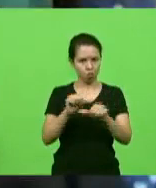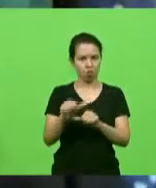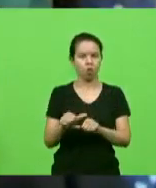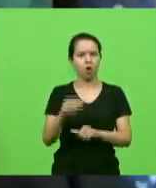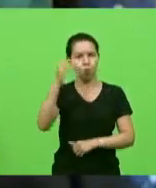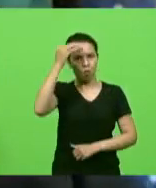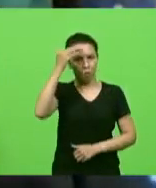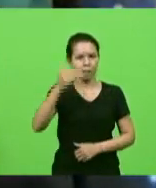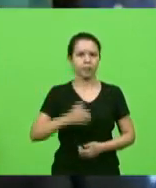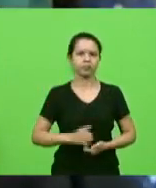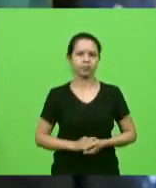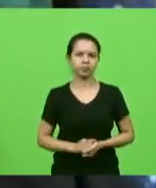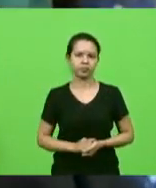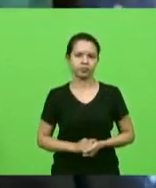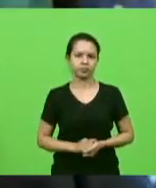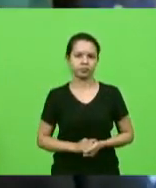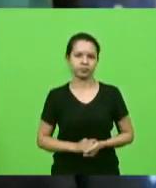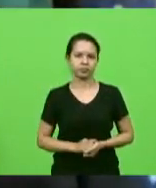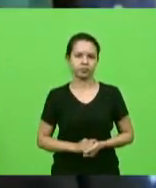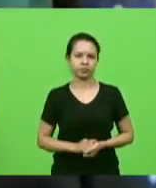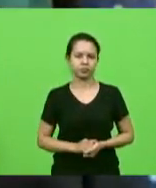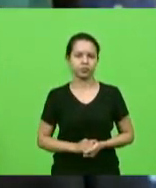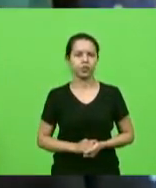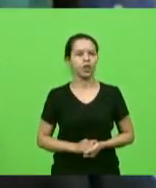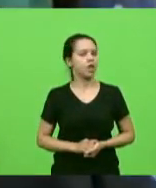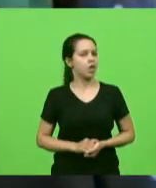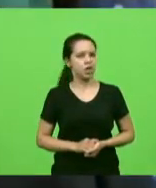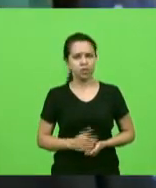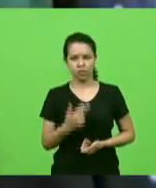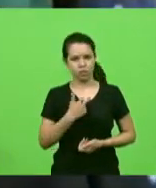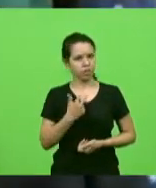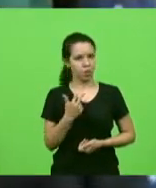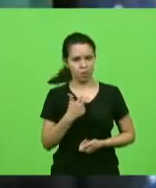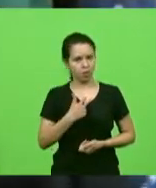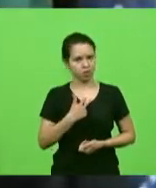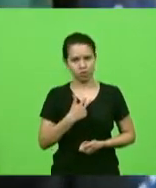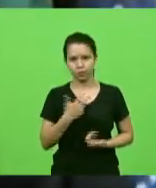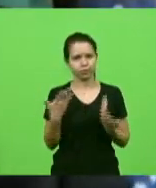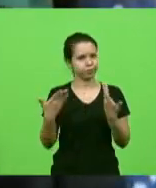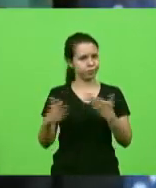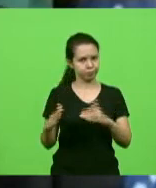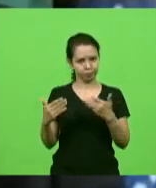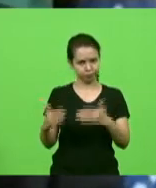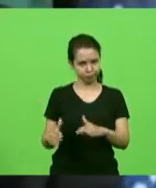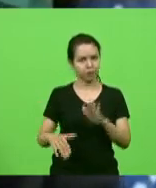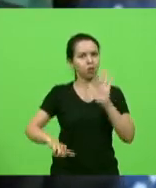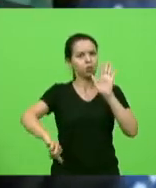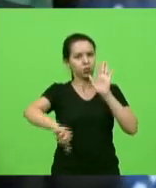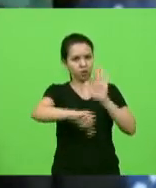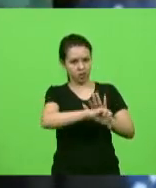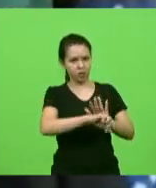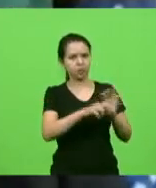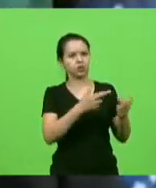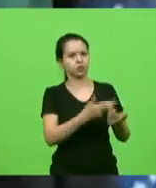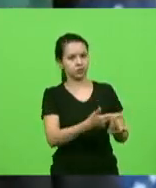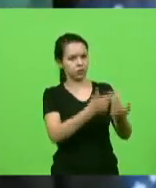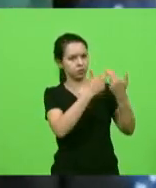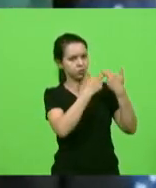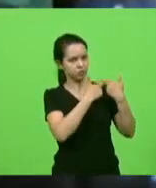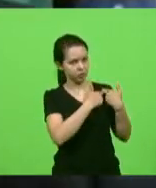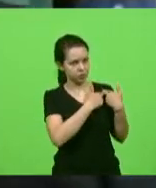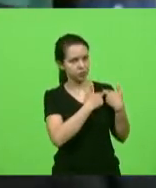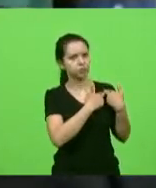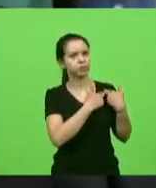viveu é o fim não se pode desconsiderar que embora os crimes de responsabilidade